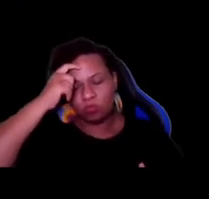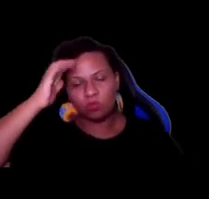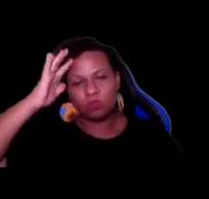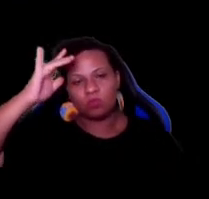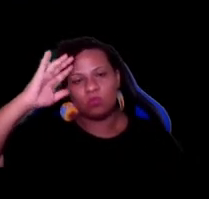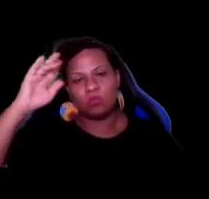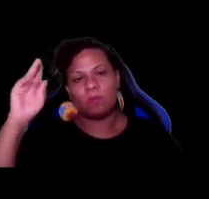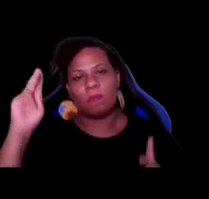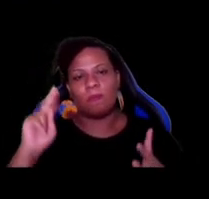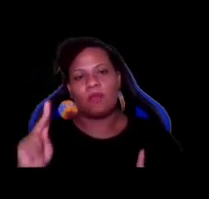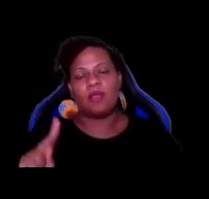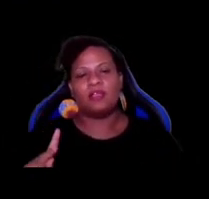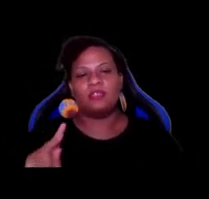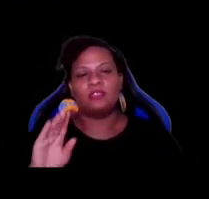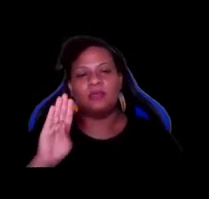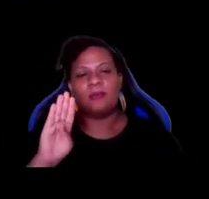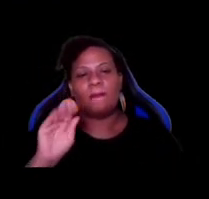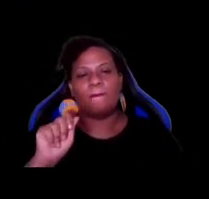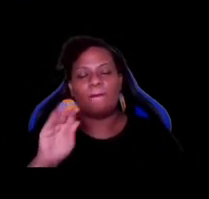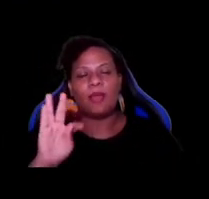batá, né?